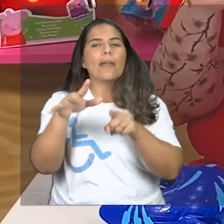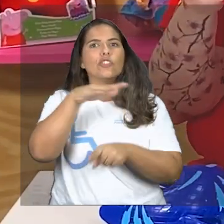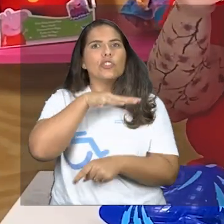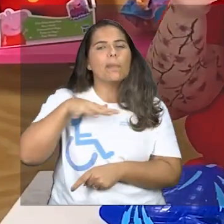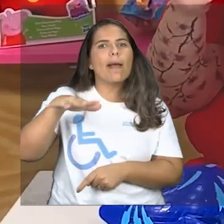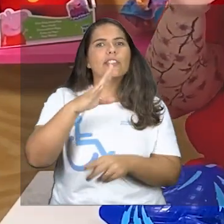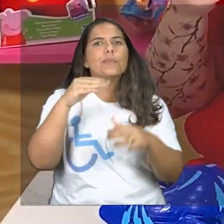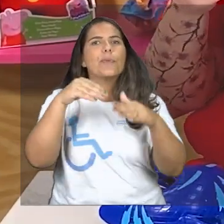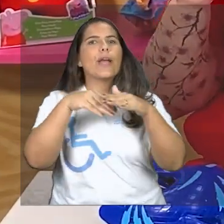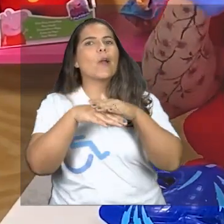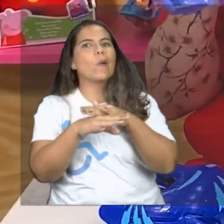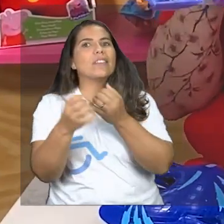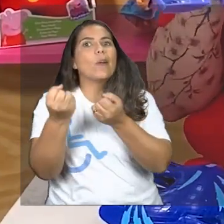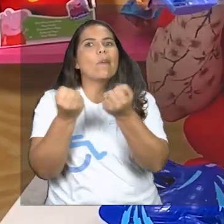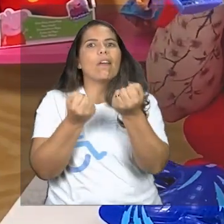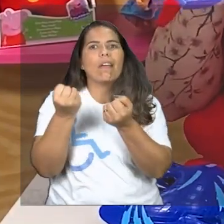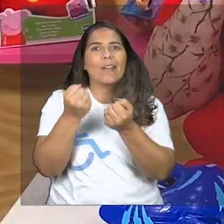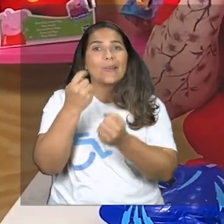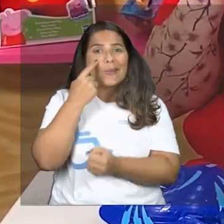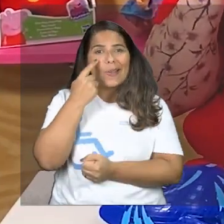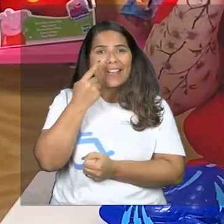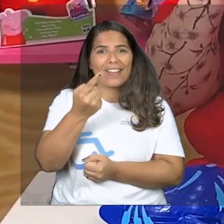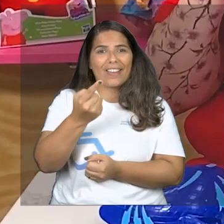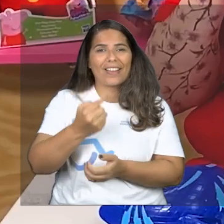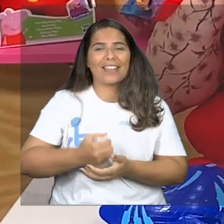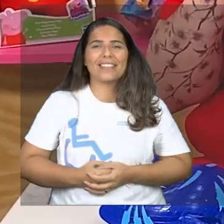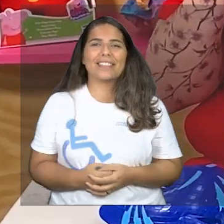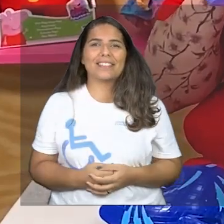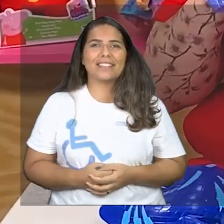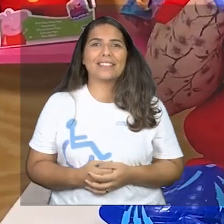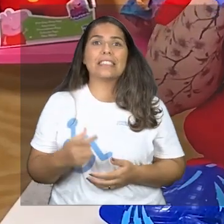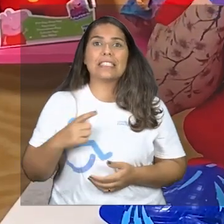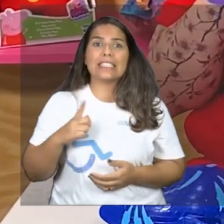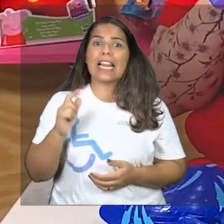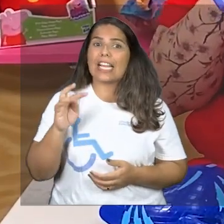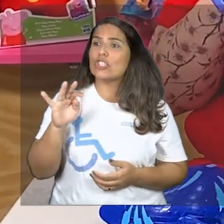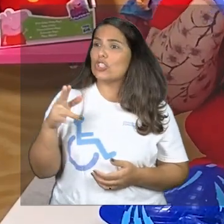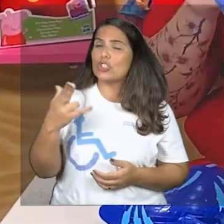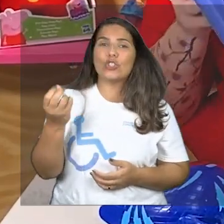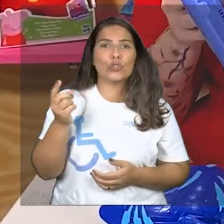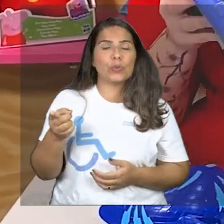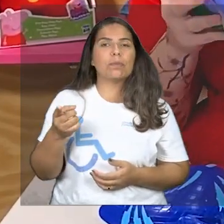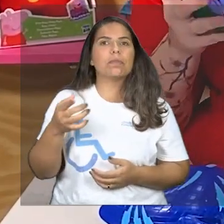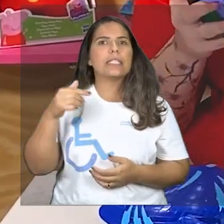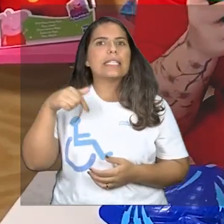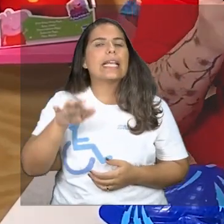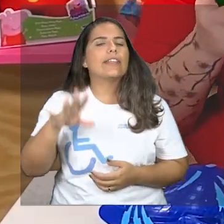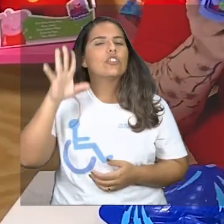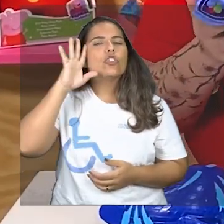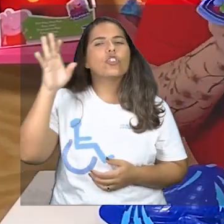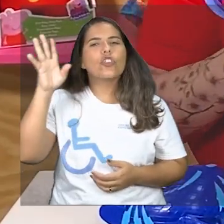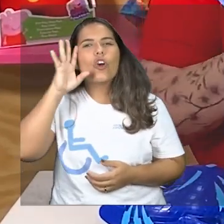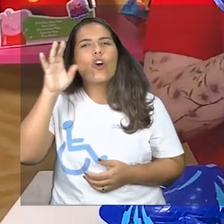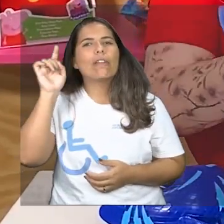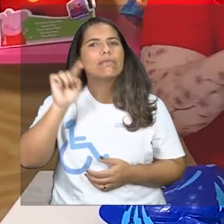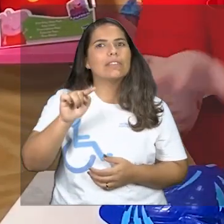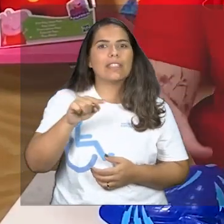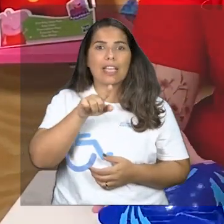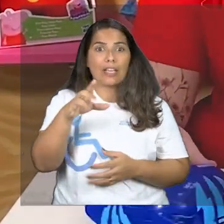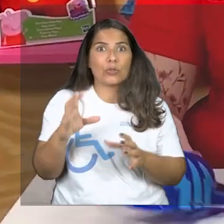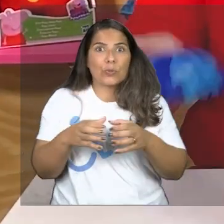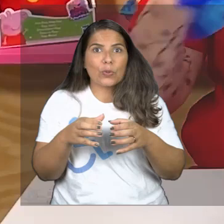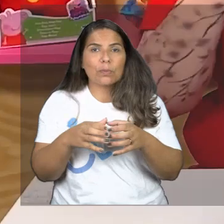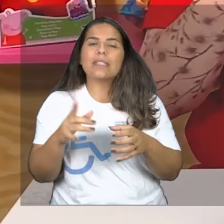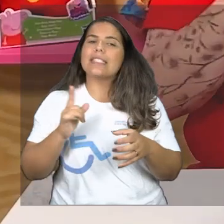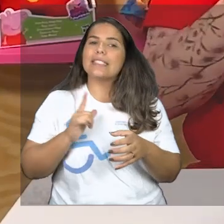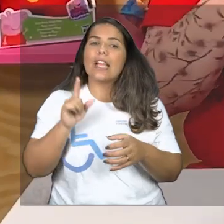até espaço para guardar o felino móvel. Que, cara, e vem com um lagartixo. E para quem sonha em ser um PJ